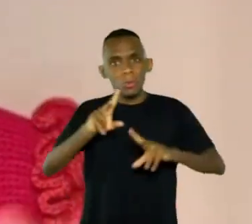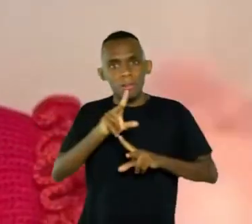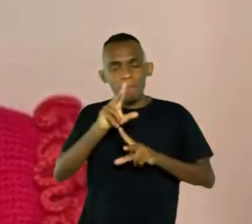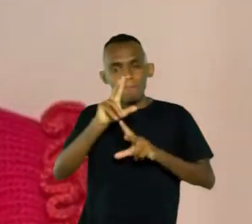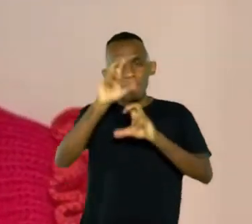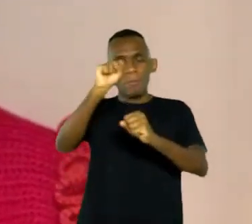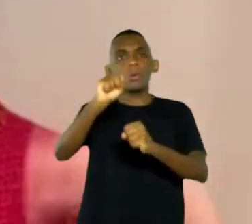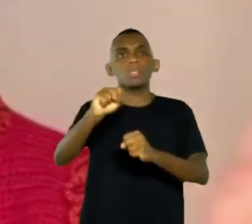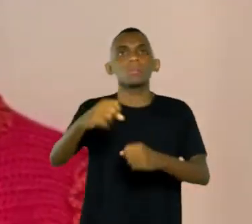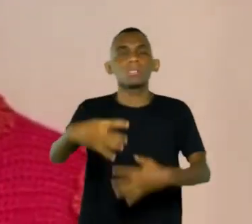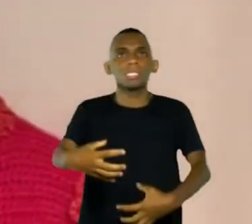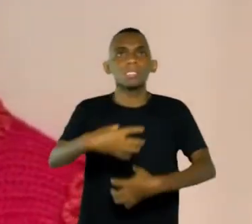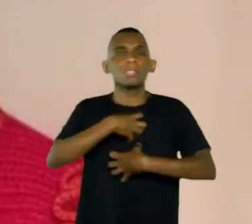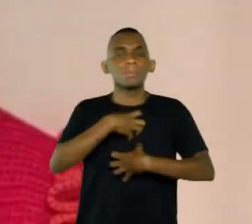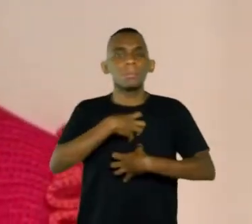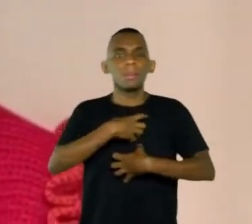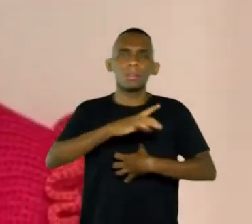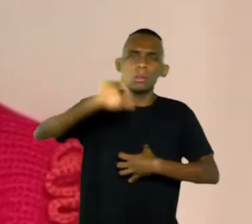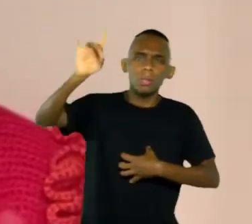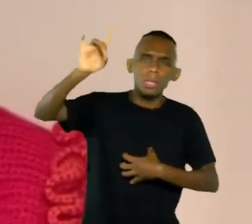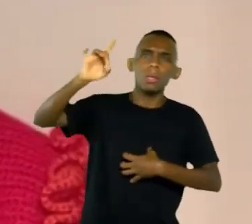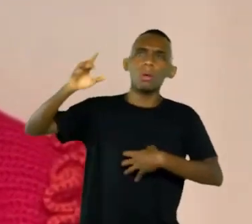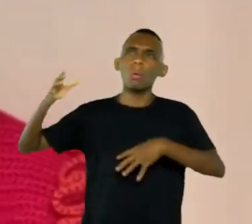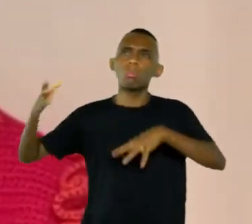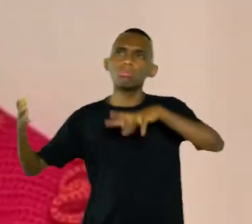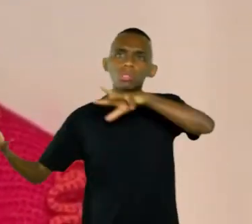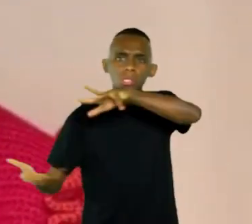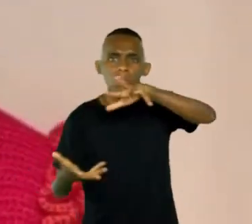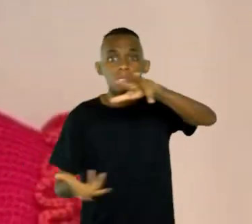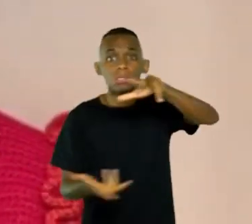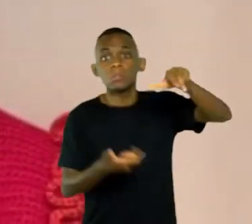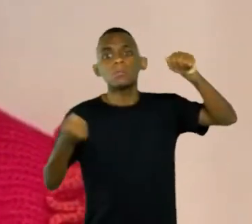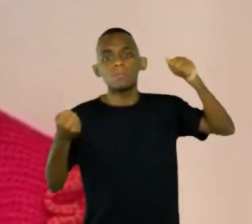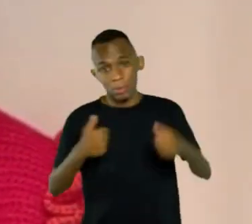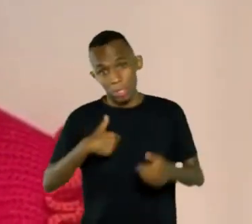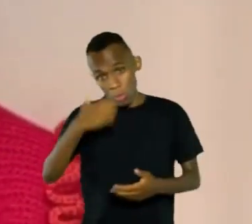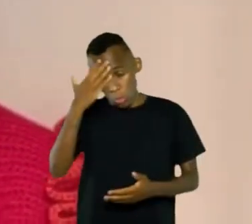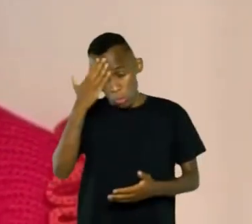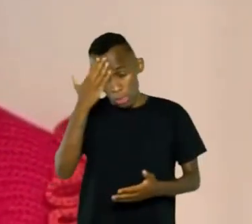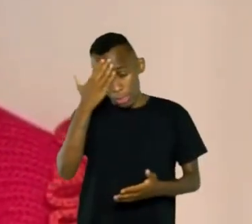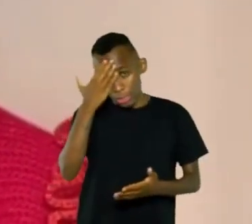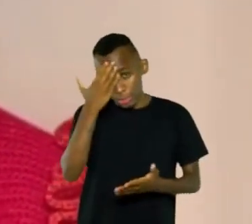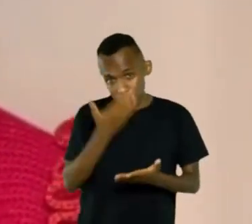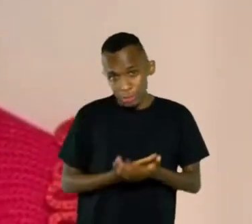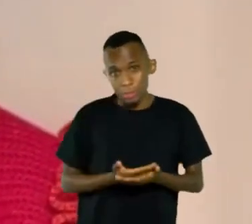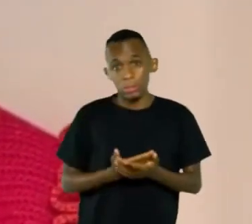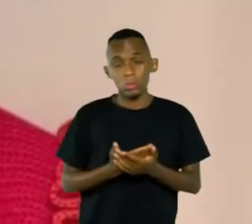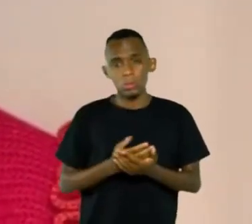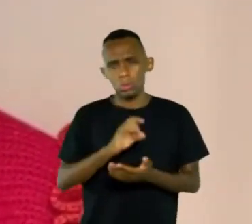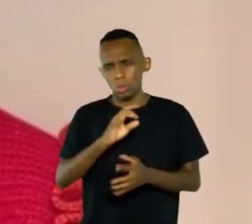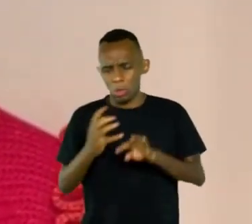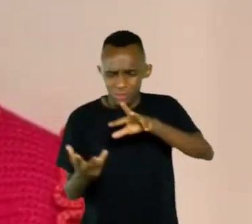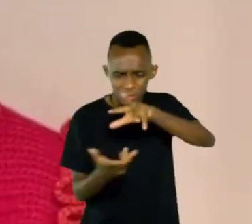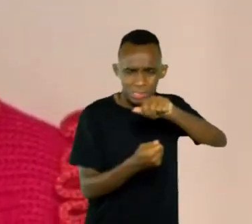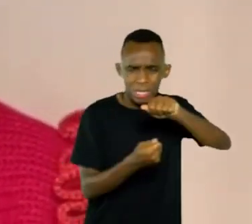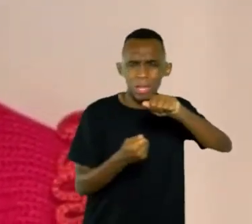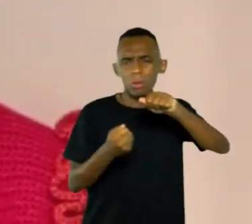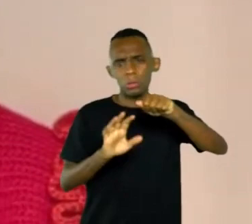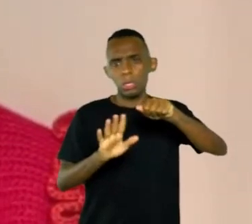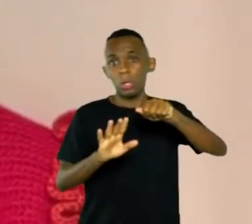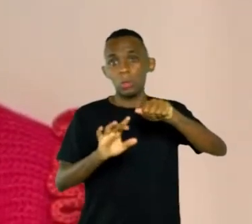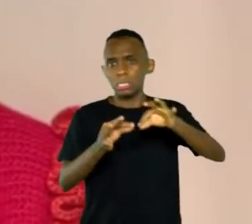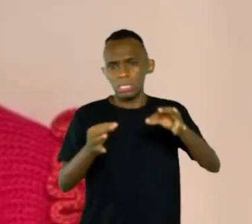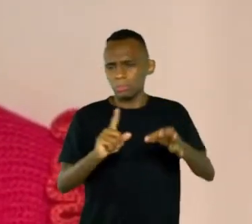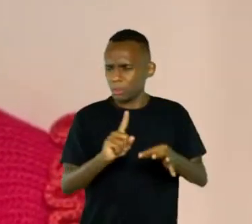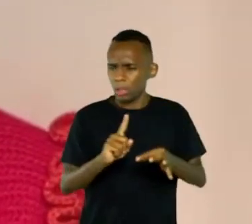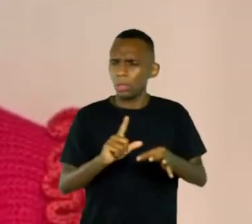dúvida, que a gente pode chamar de Deus, de universo, mas eu acredito que há mais coisas entre o céu e a terra do que sonha a nossa vã filosofia.